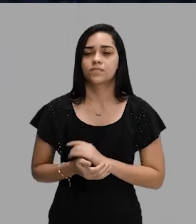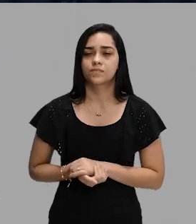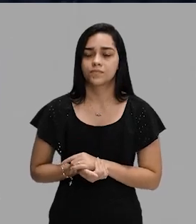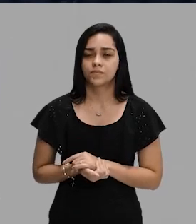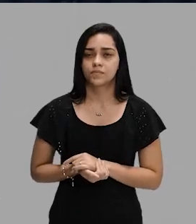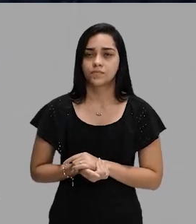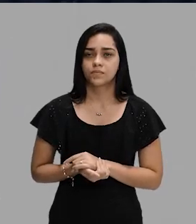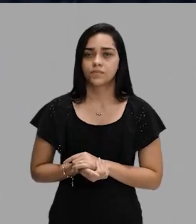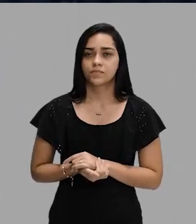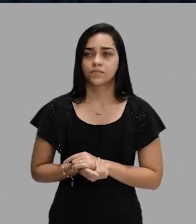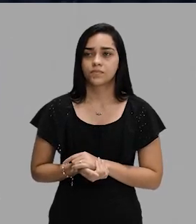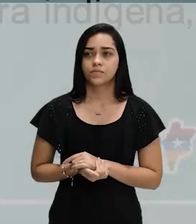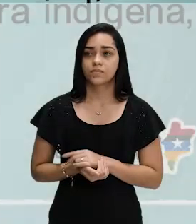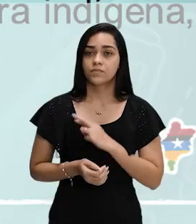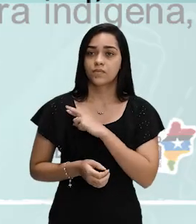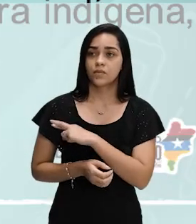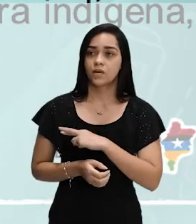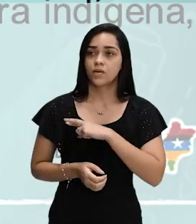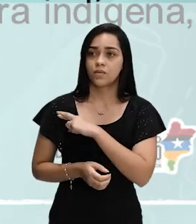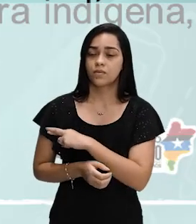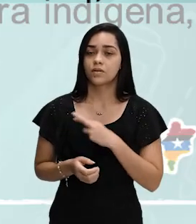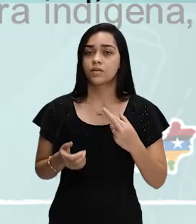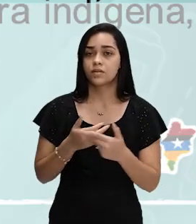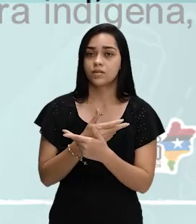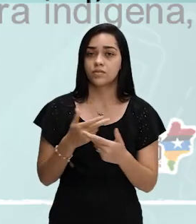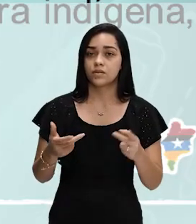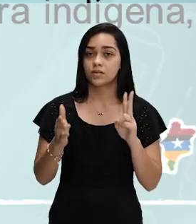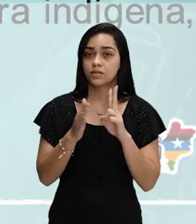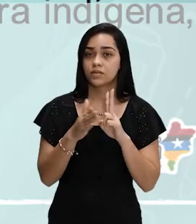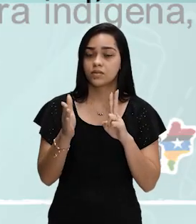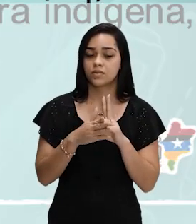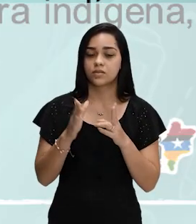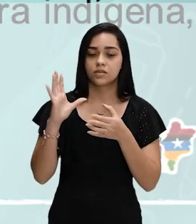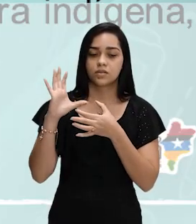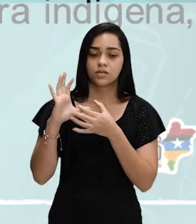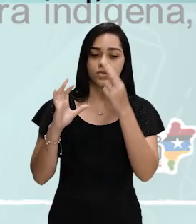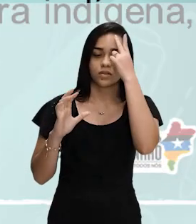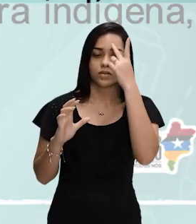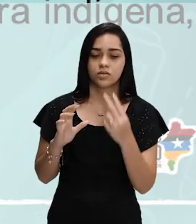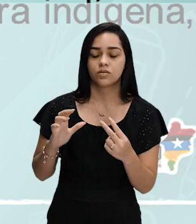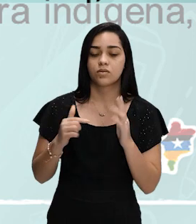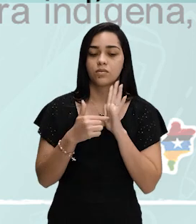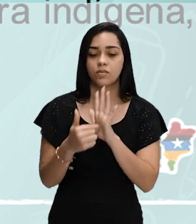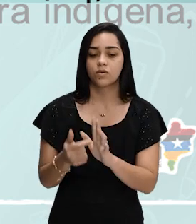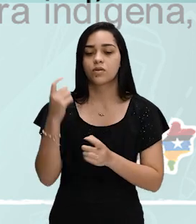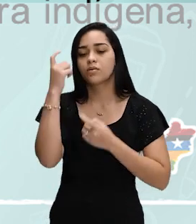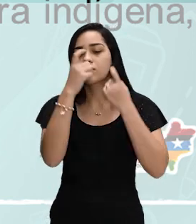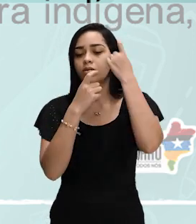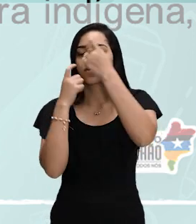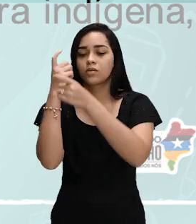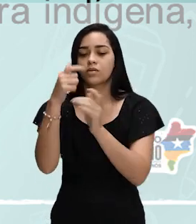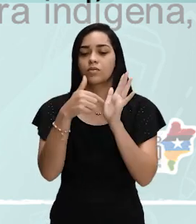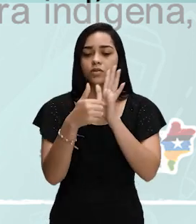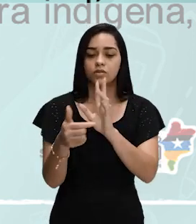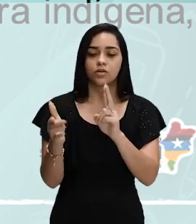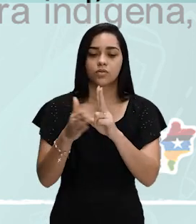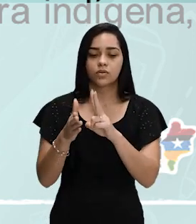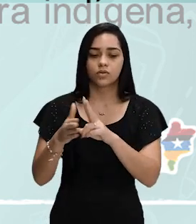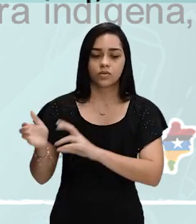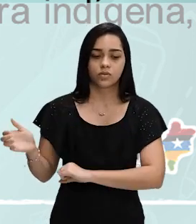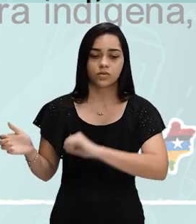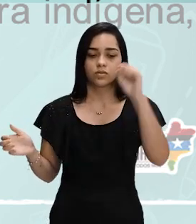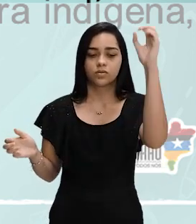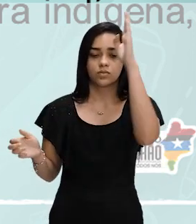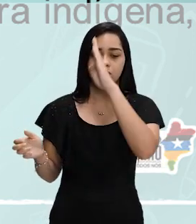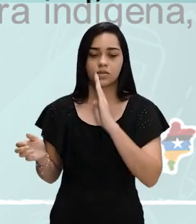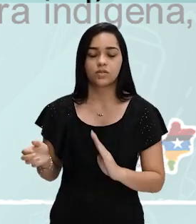tá? Romances indianistas e históricos. Os romances que revelam a preocupação em exibir o índio como